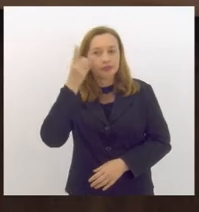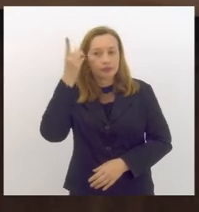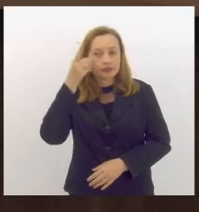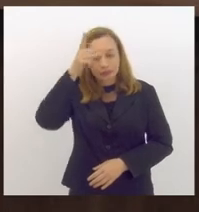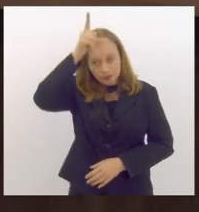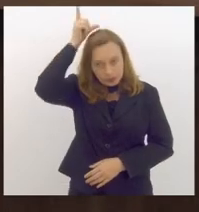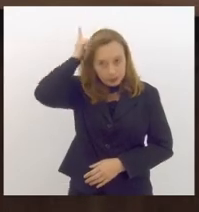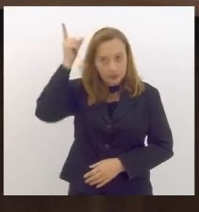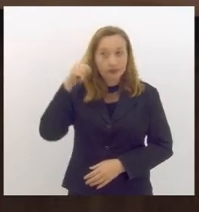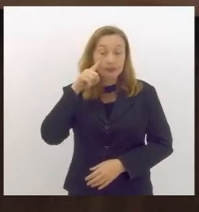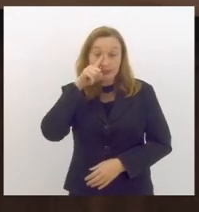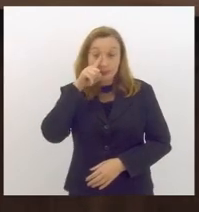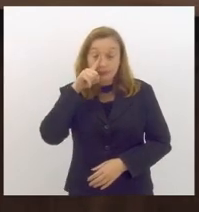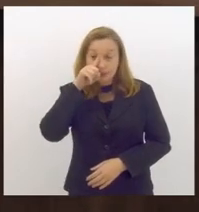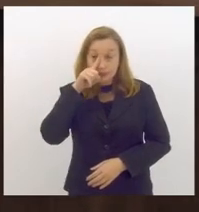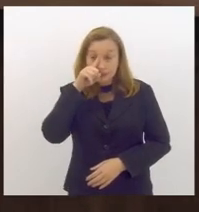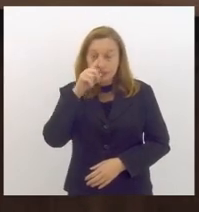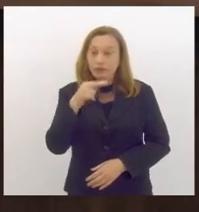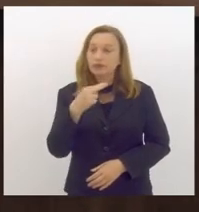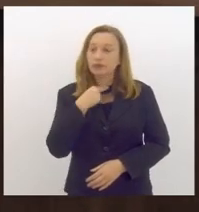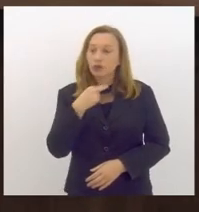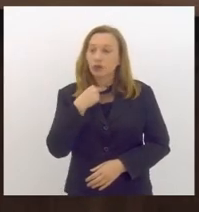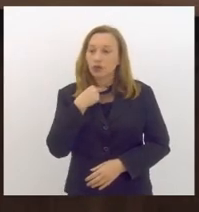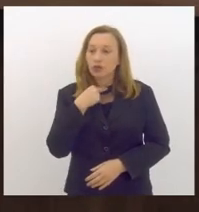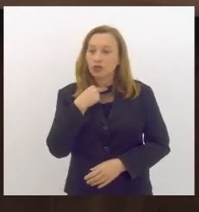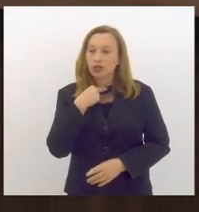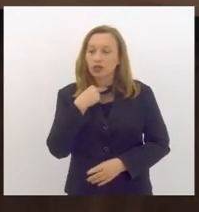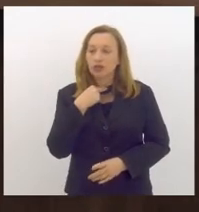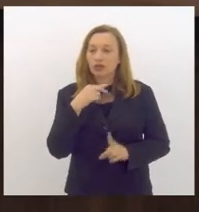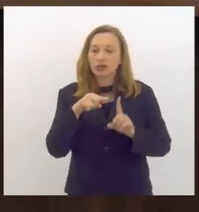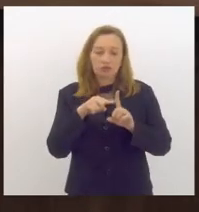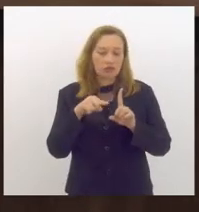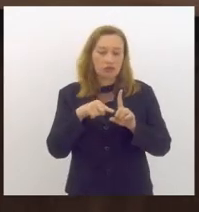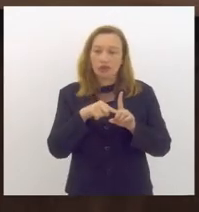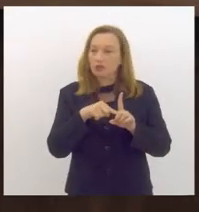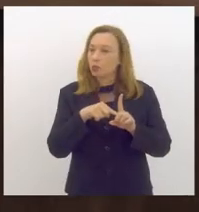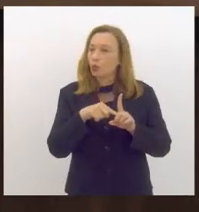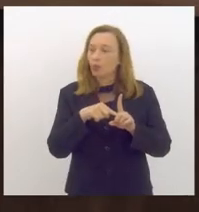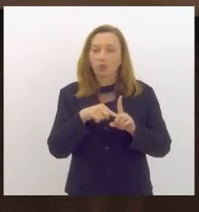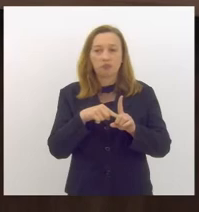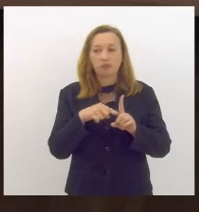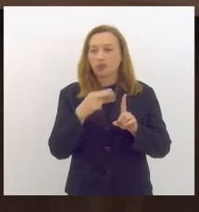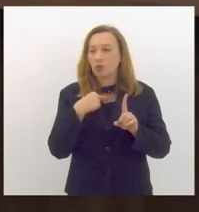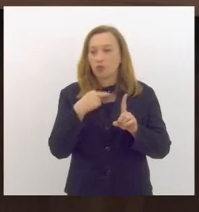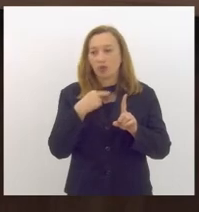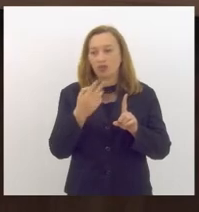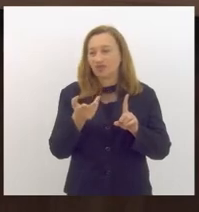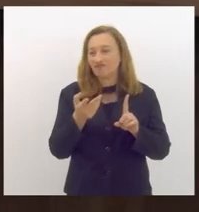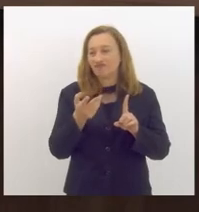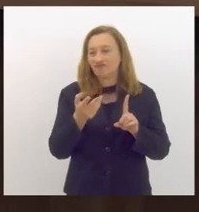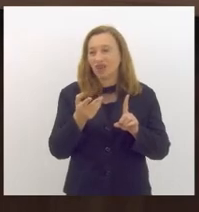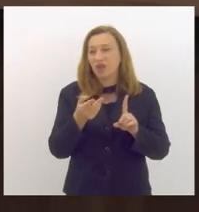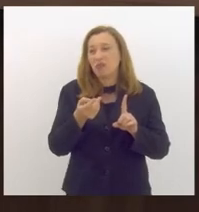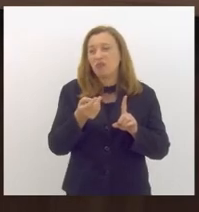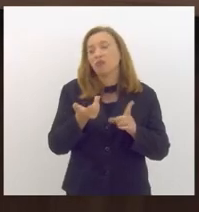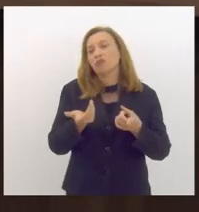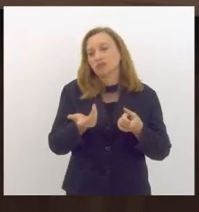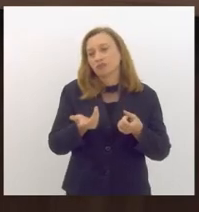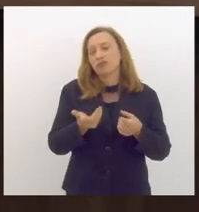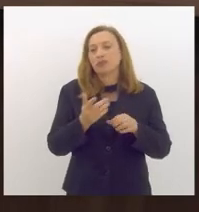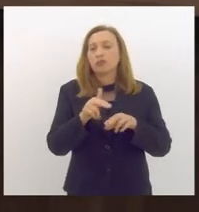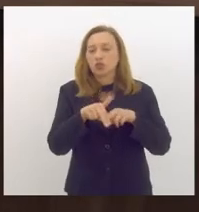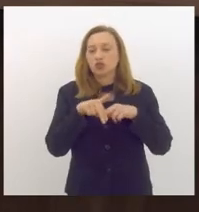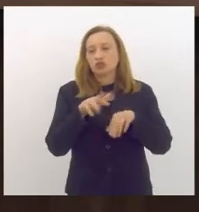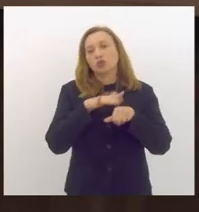de infertilidade que podem acometer a mulher que padece dessa doença. Por